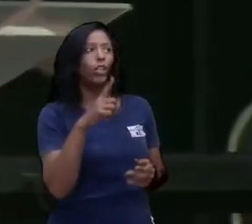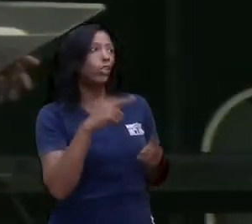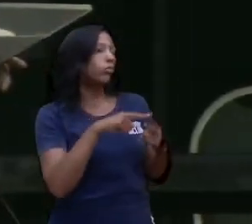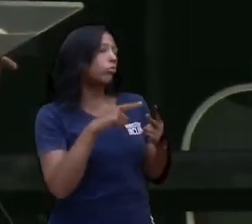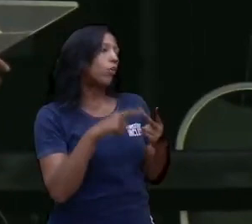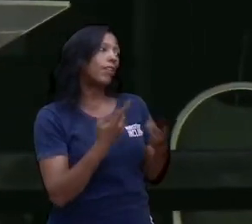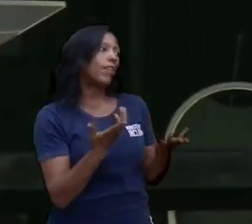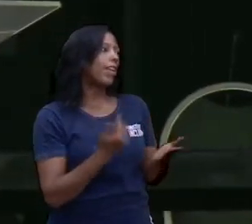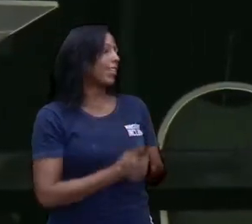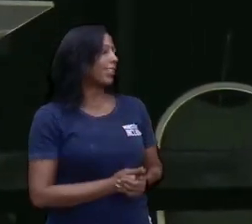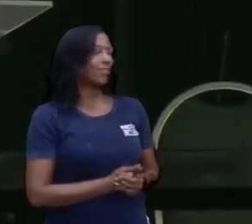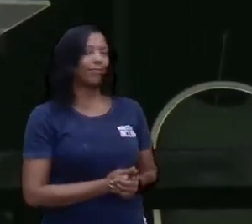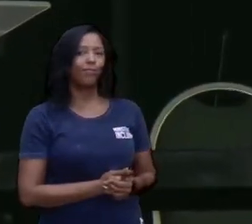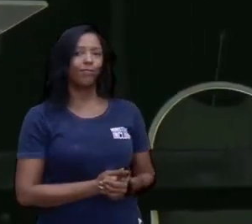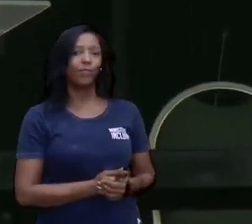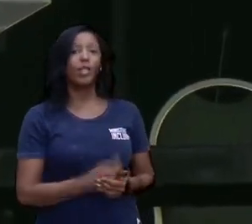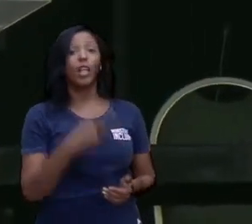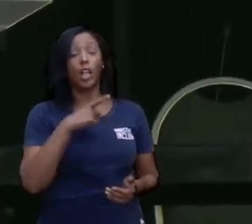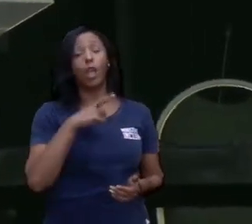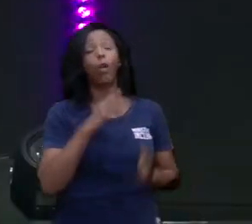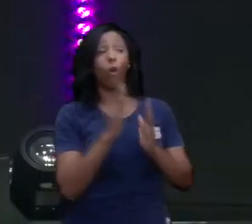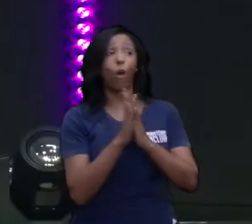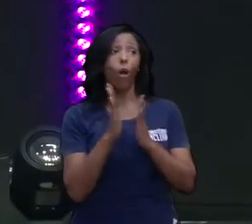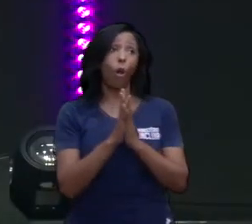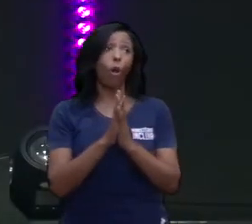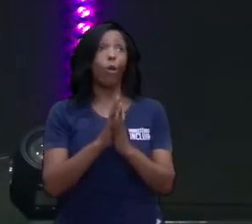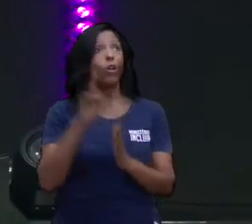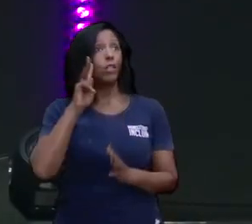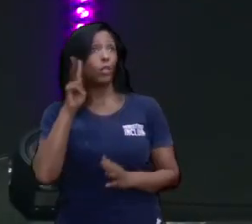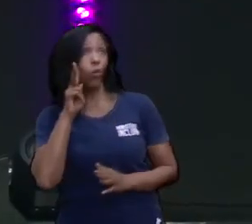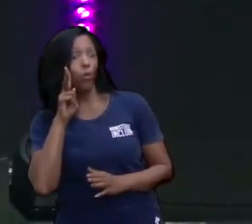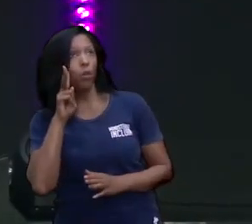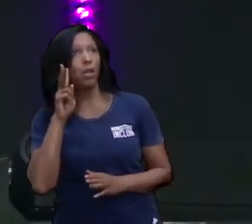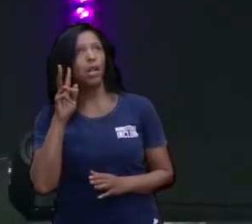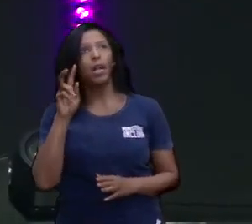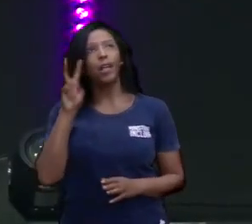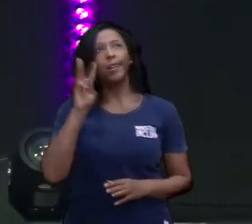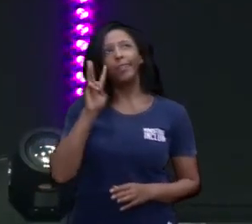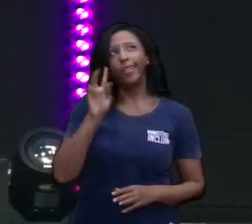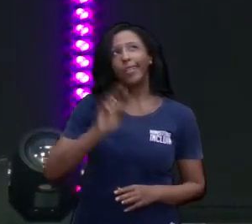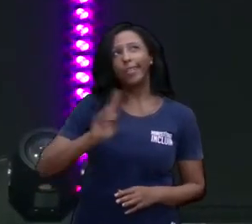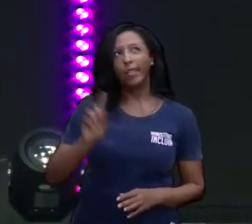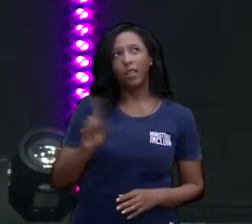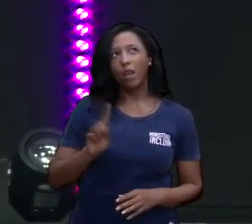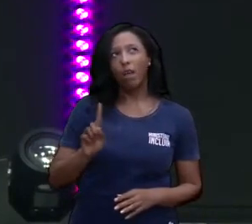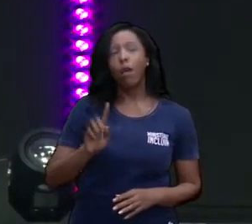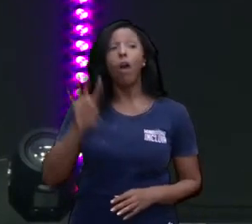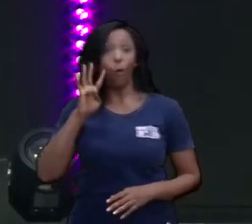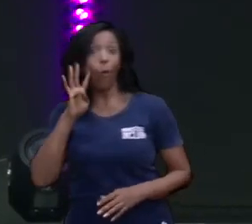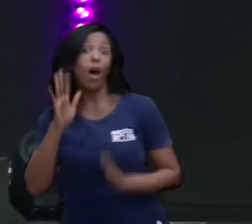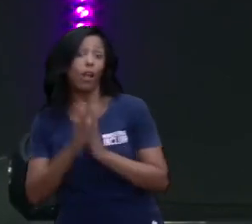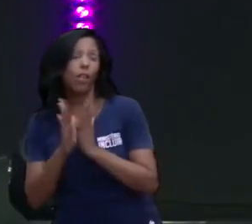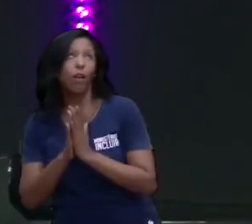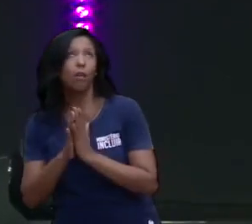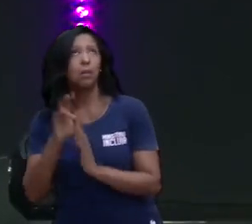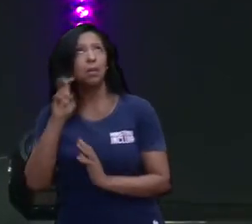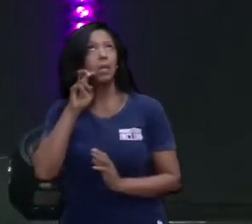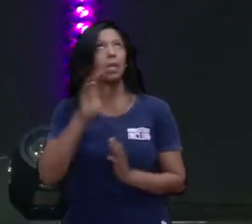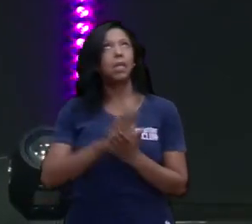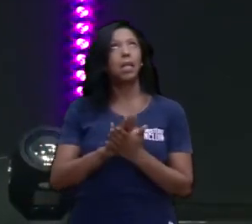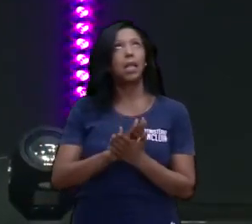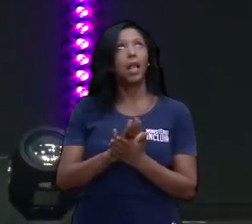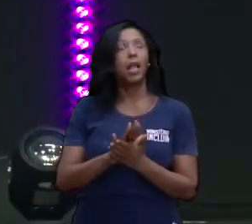não tem como se você quer ter uma vida em Deus se você entender a força de uma vida devocional diária